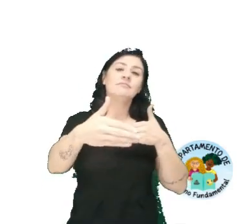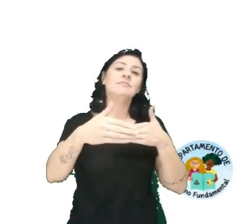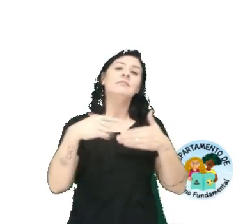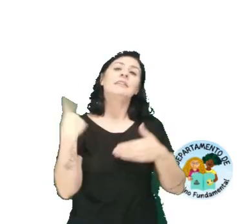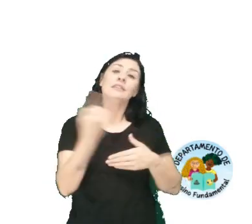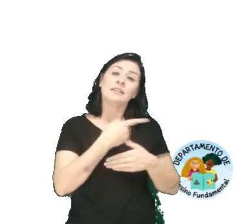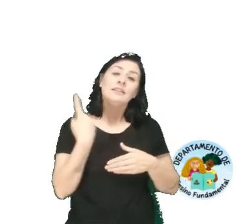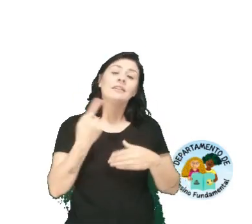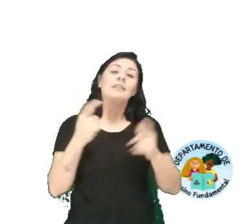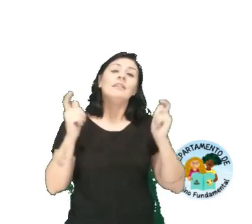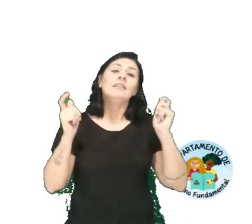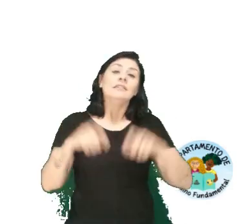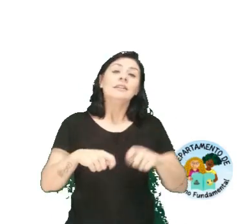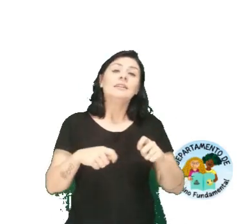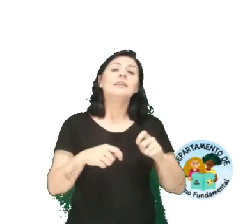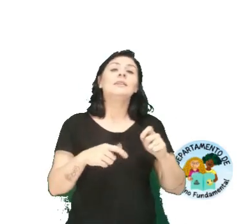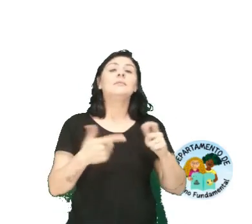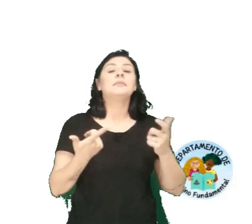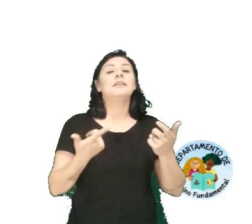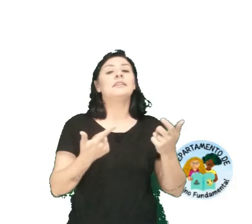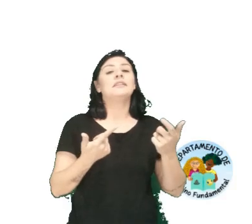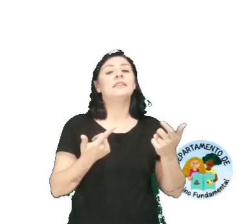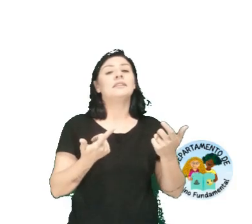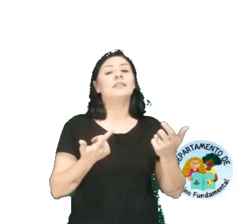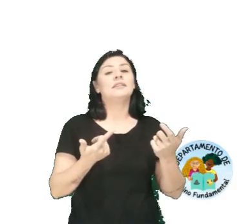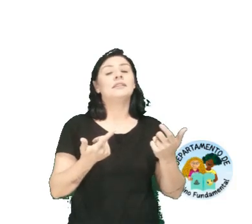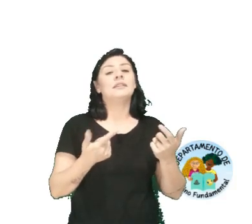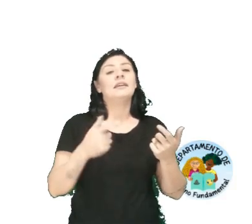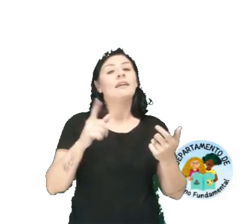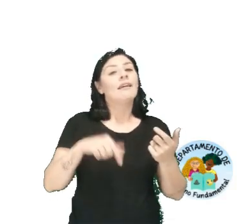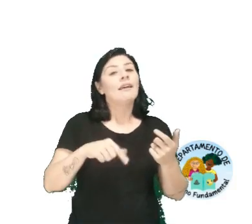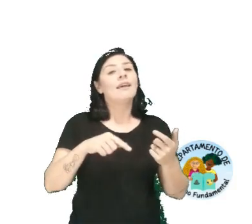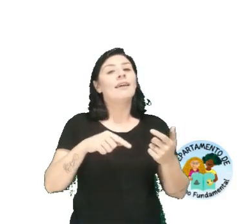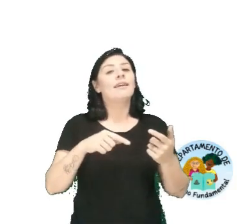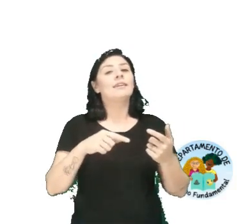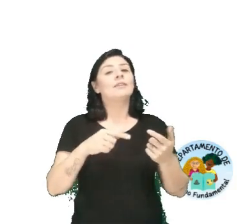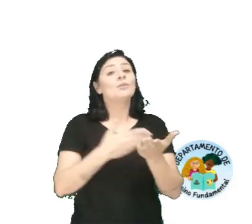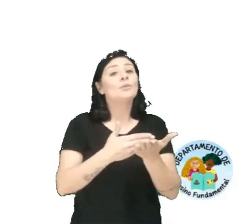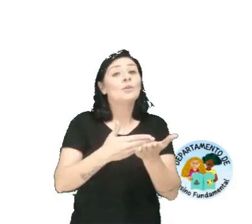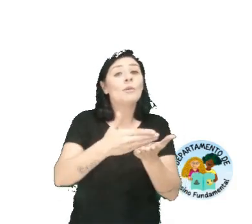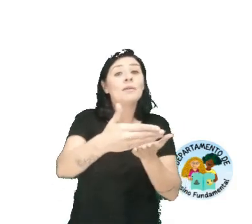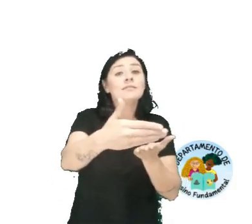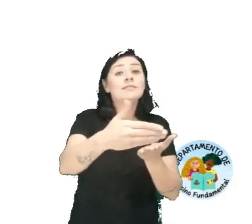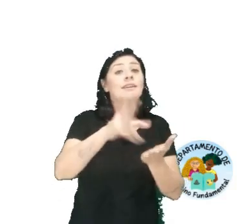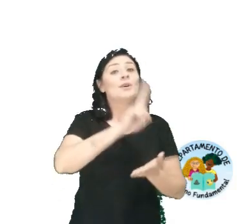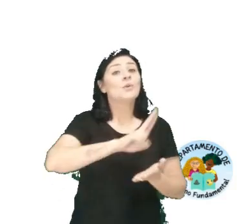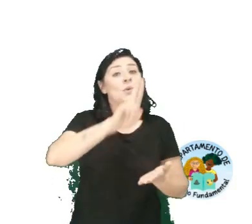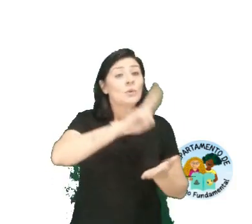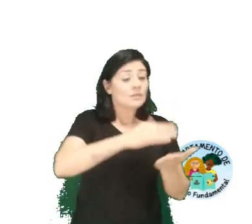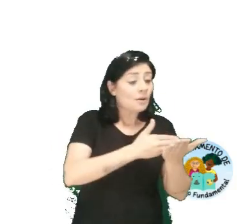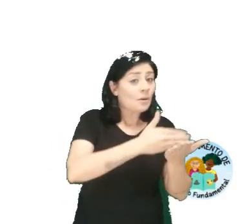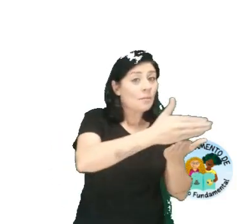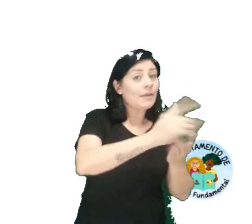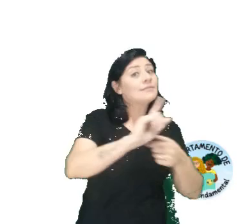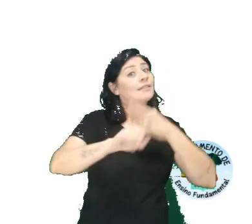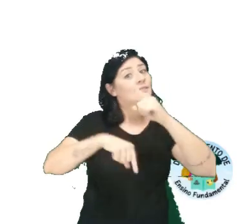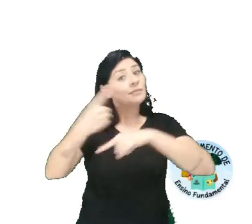ele serve como um disparador, né? Ou uma problematização para uma sequência de